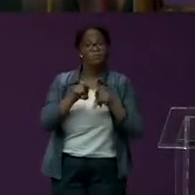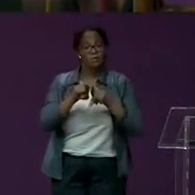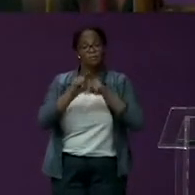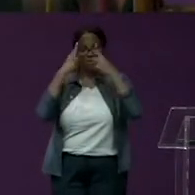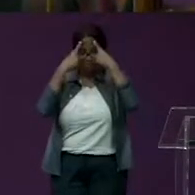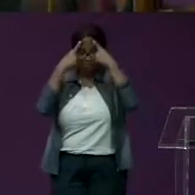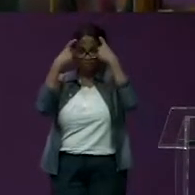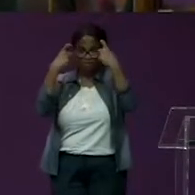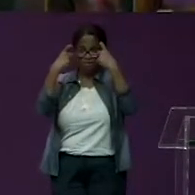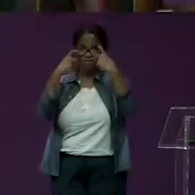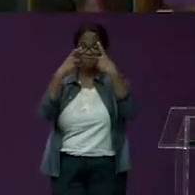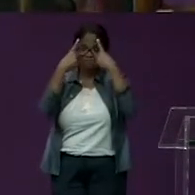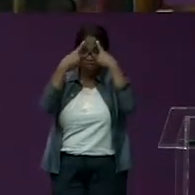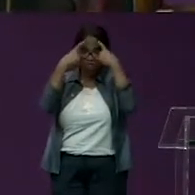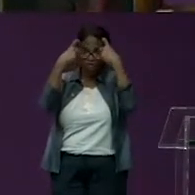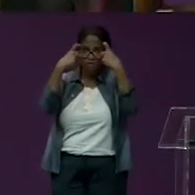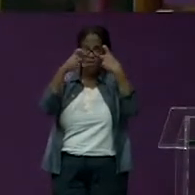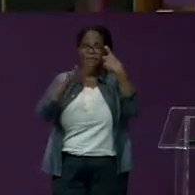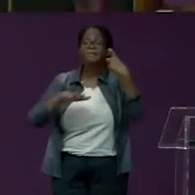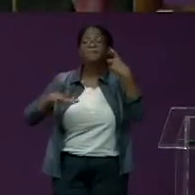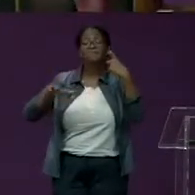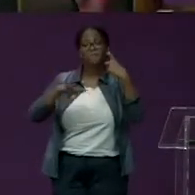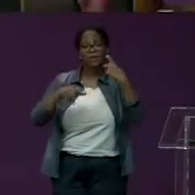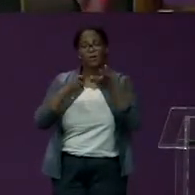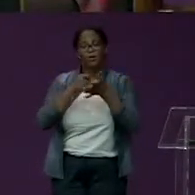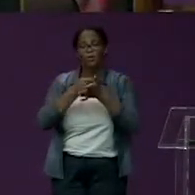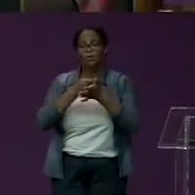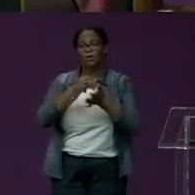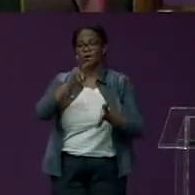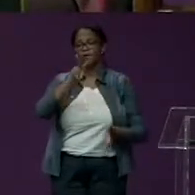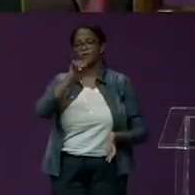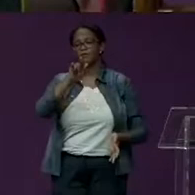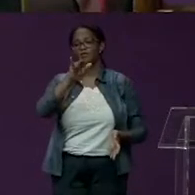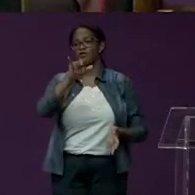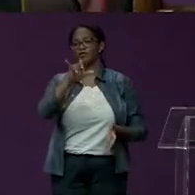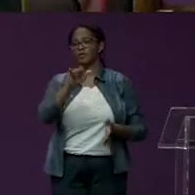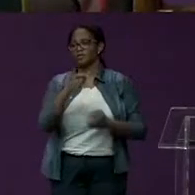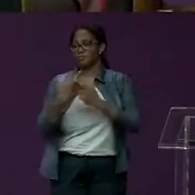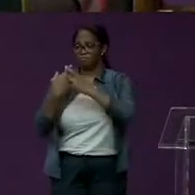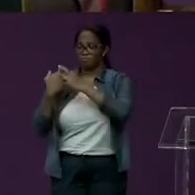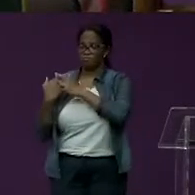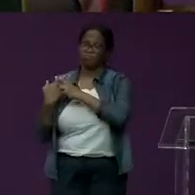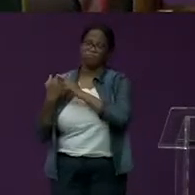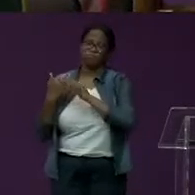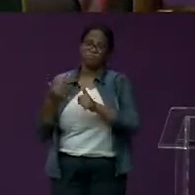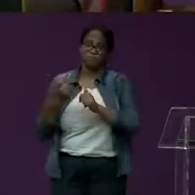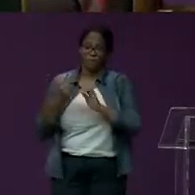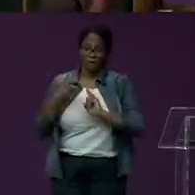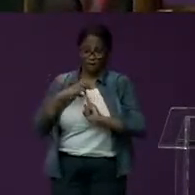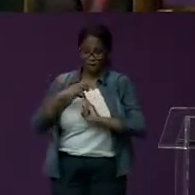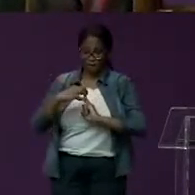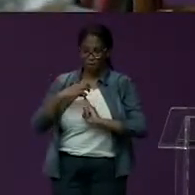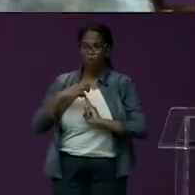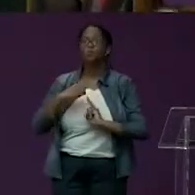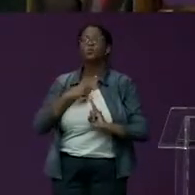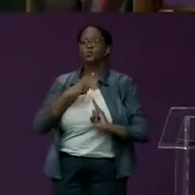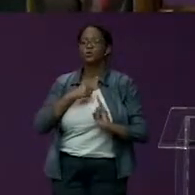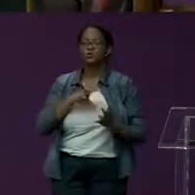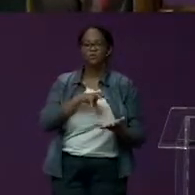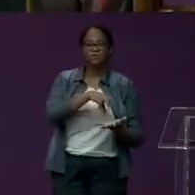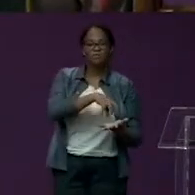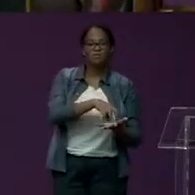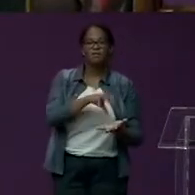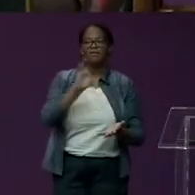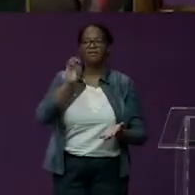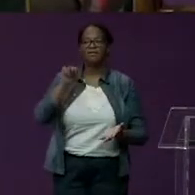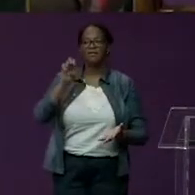violência é um outro campo fundamental da vigilância, e a Fiocruz tem, né, como departamento da Escola Nacional